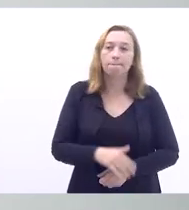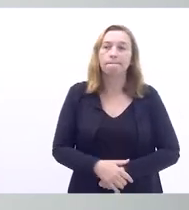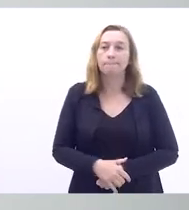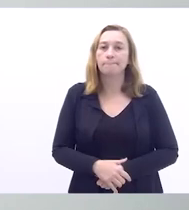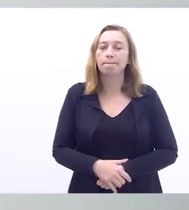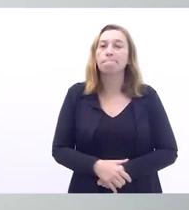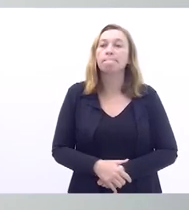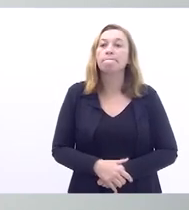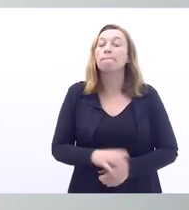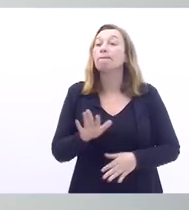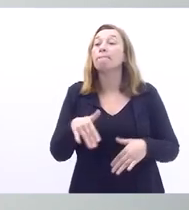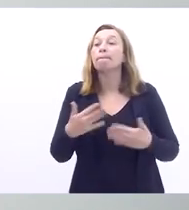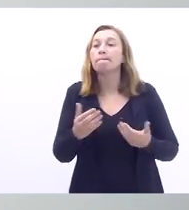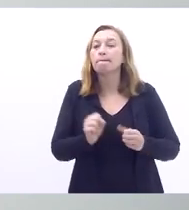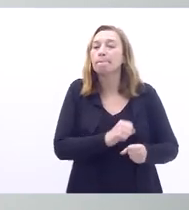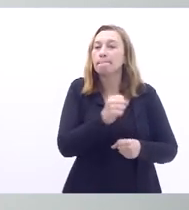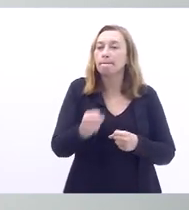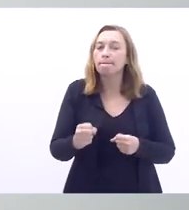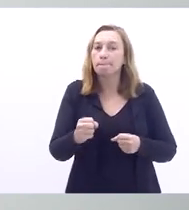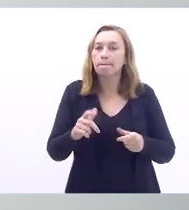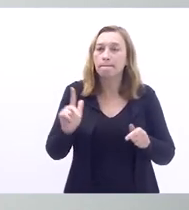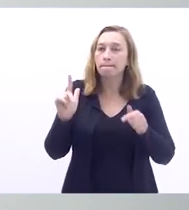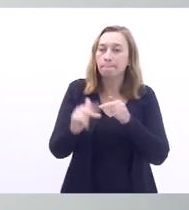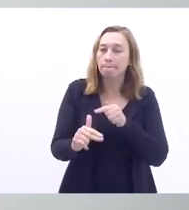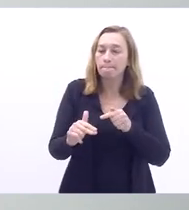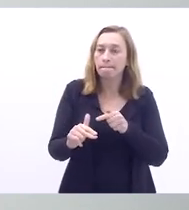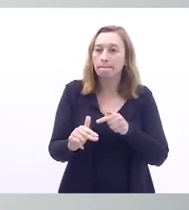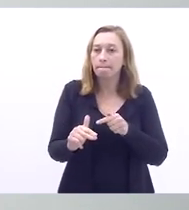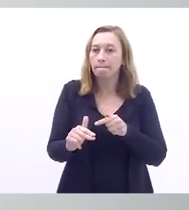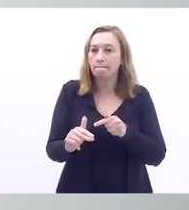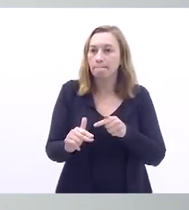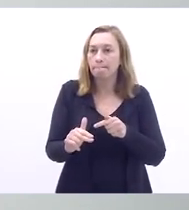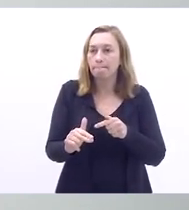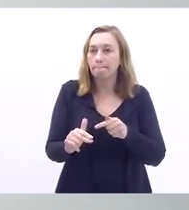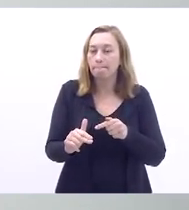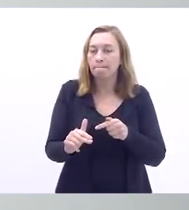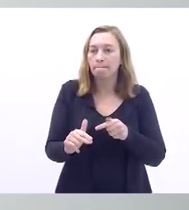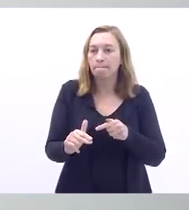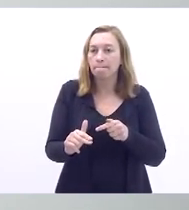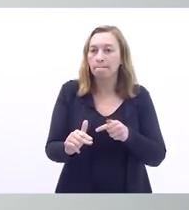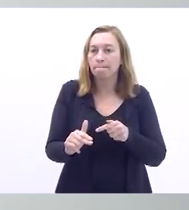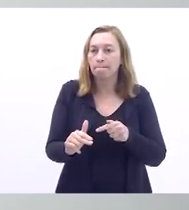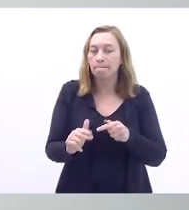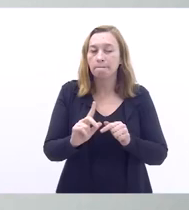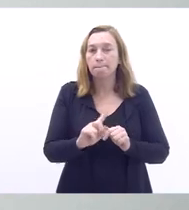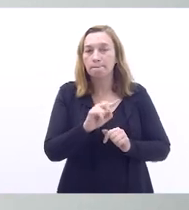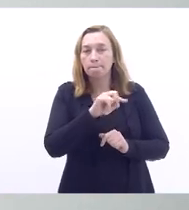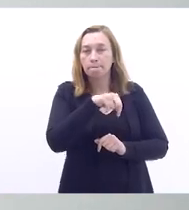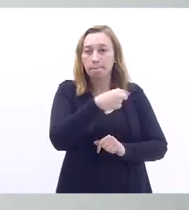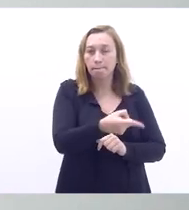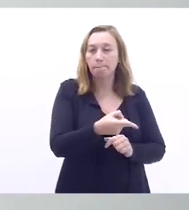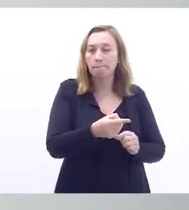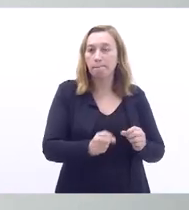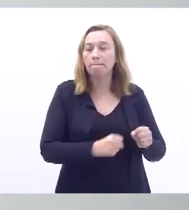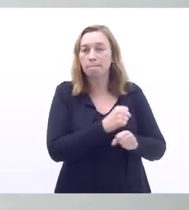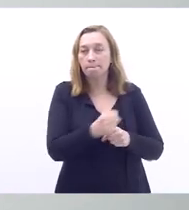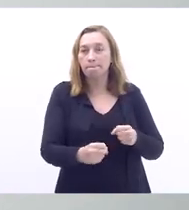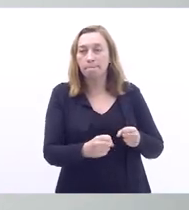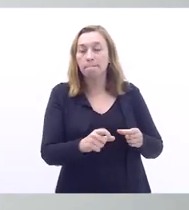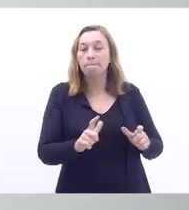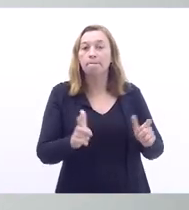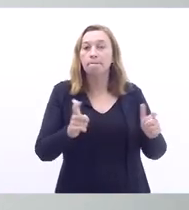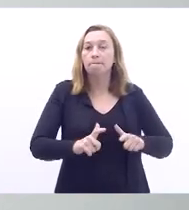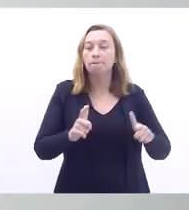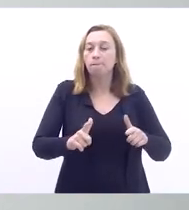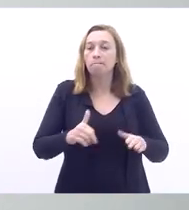é que e é esse que chega a interferir e no poderes dos outros nos poderes constituídos de onde